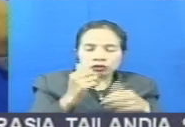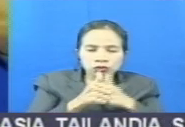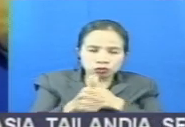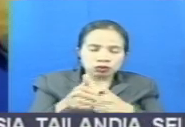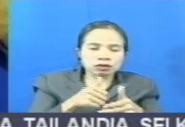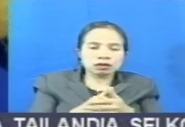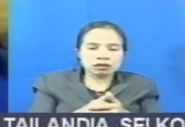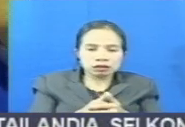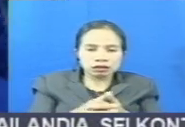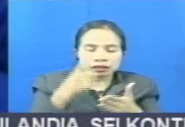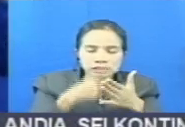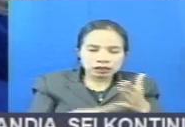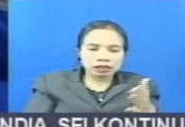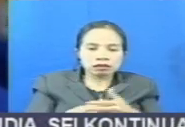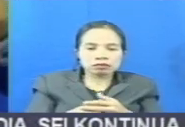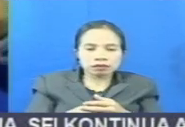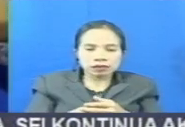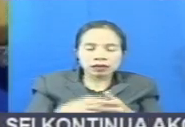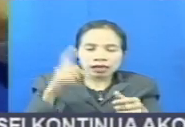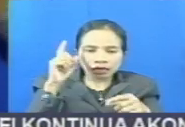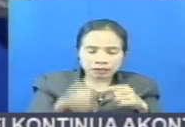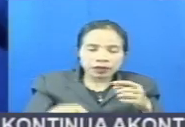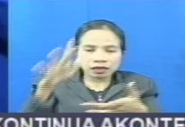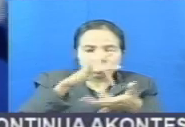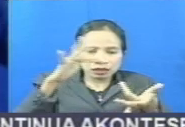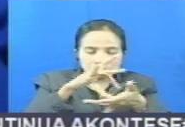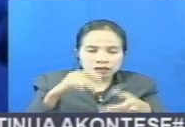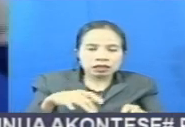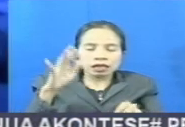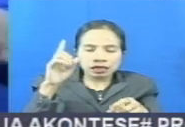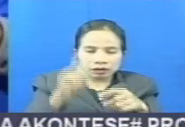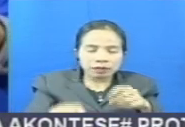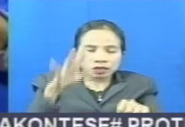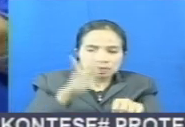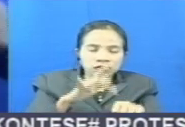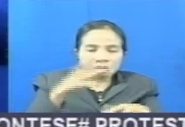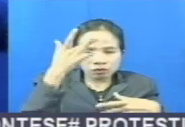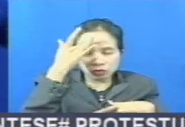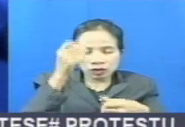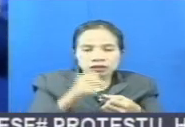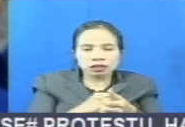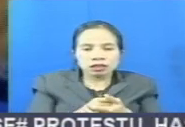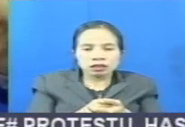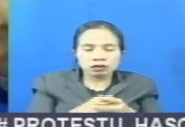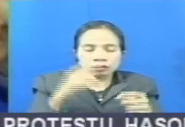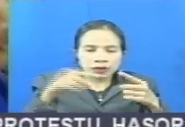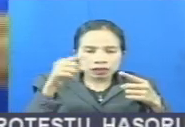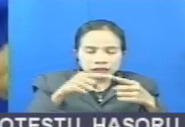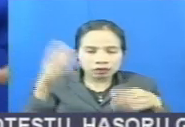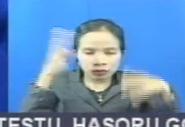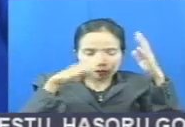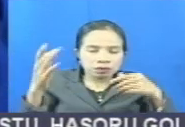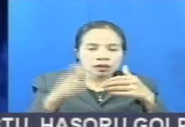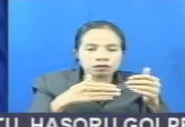bal, leve ele halo viagem, leve ele para dar moras de mamãe, foi de nem a situação normal, e